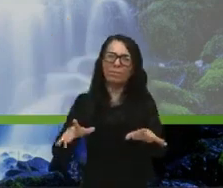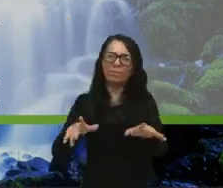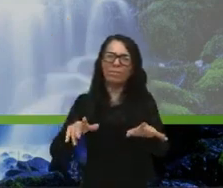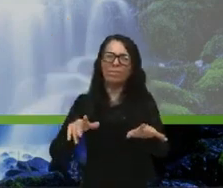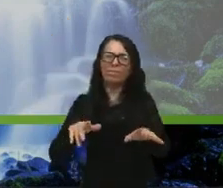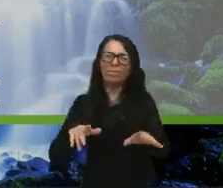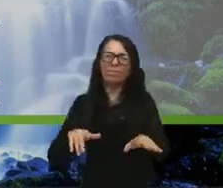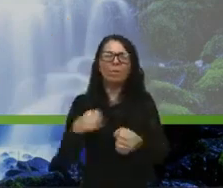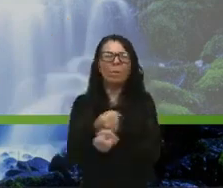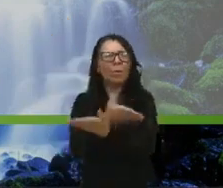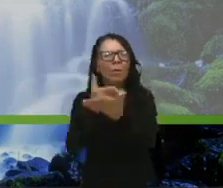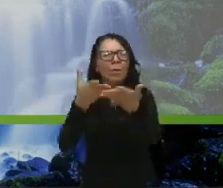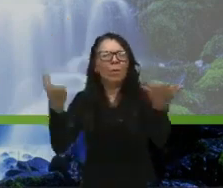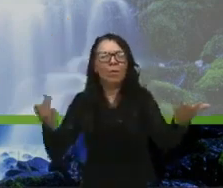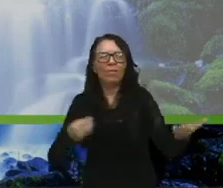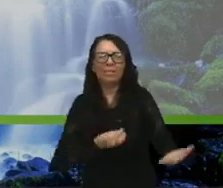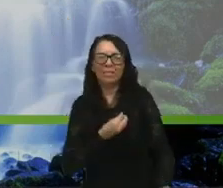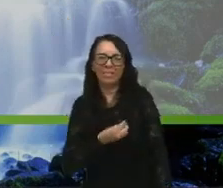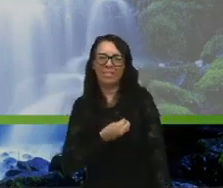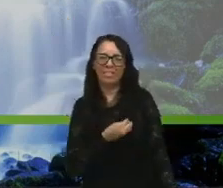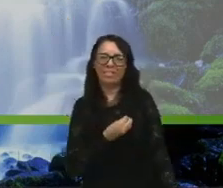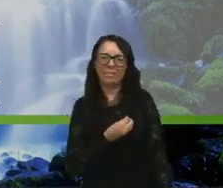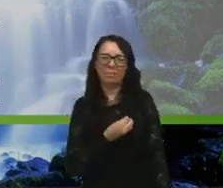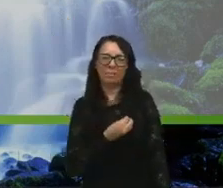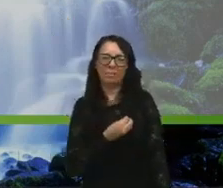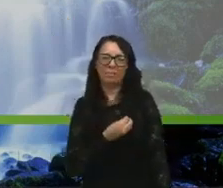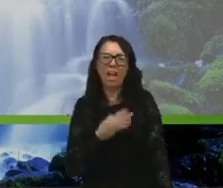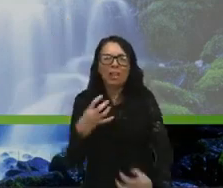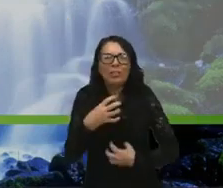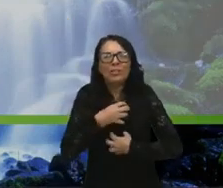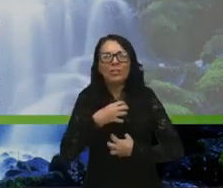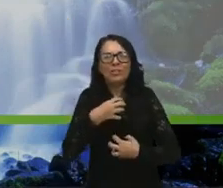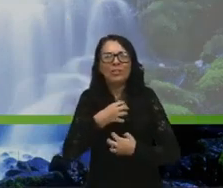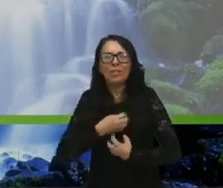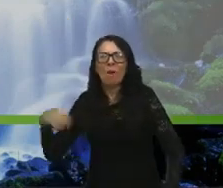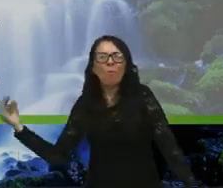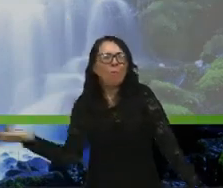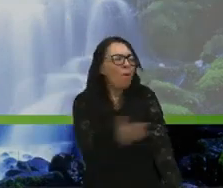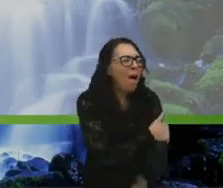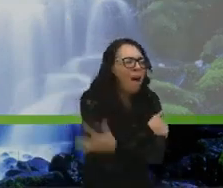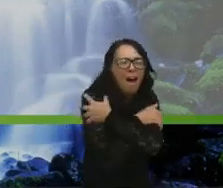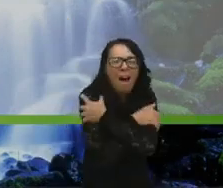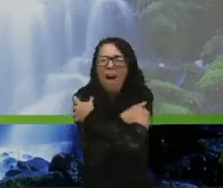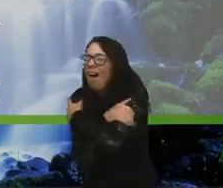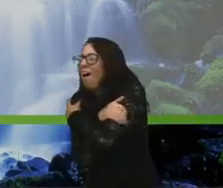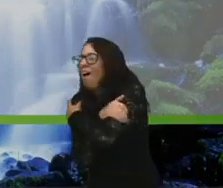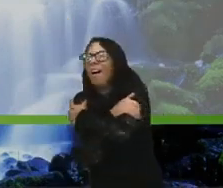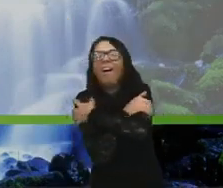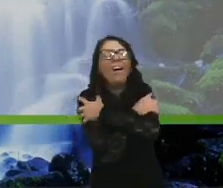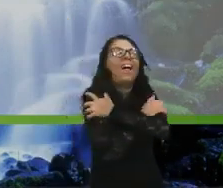Que Deus te abrace, te acolhe, te acolha.